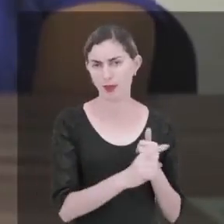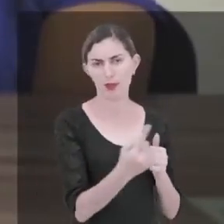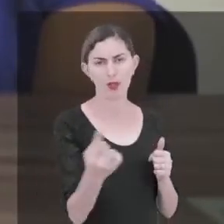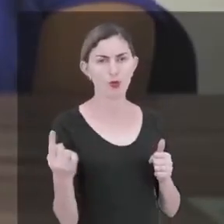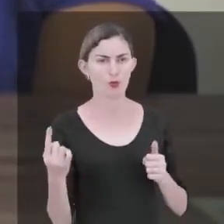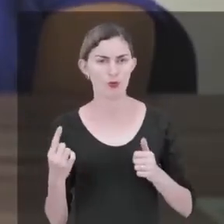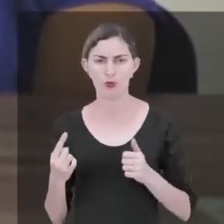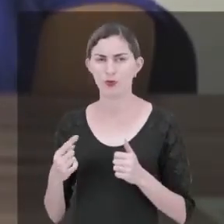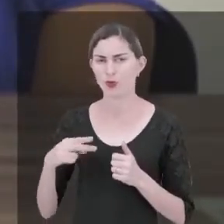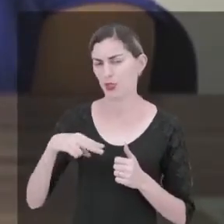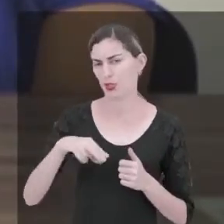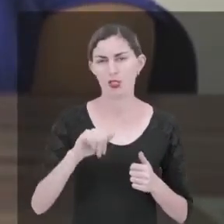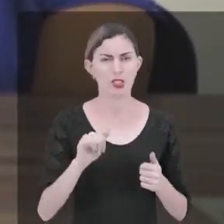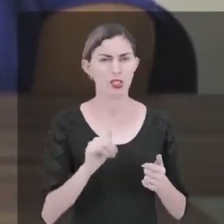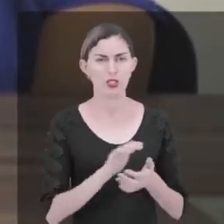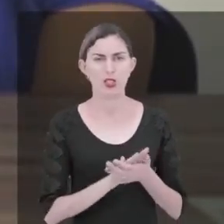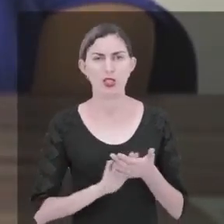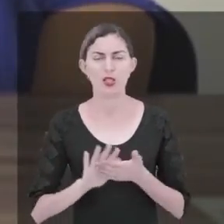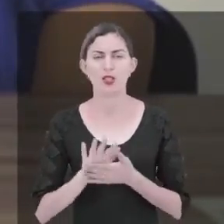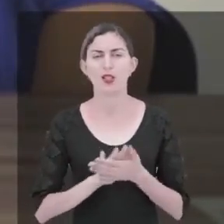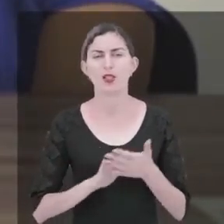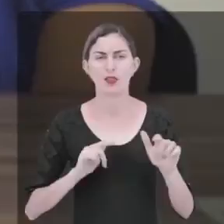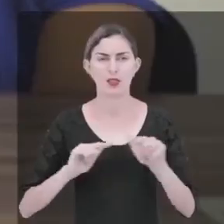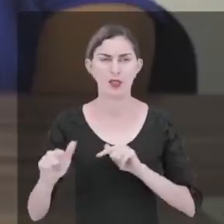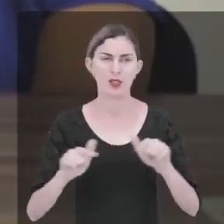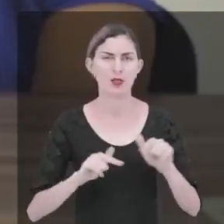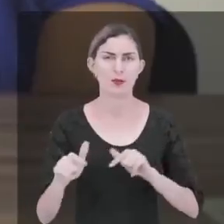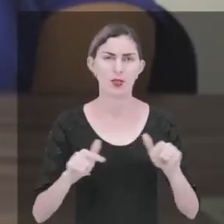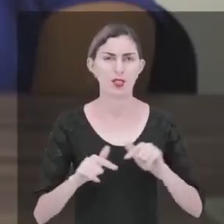um. Nenhum funcionário trabalha